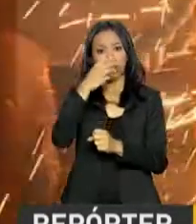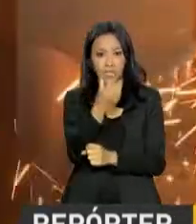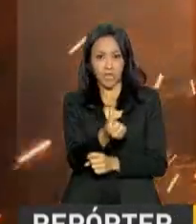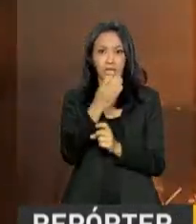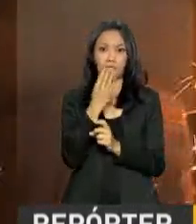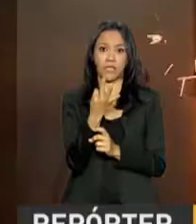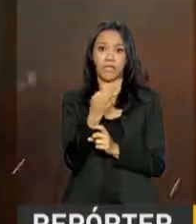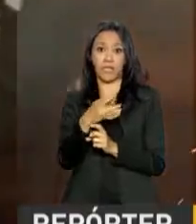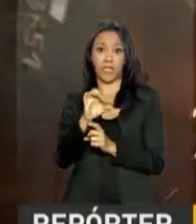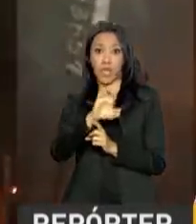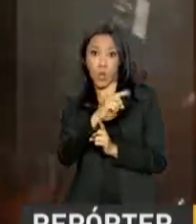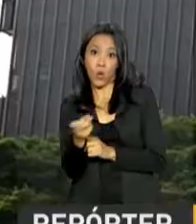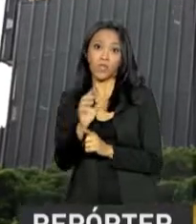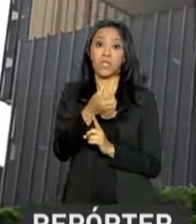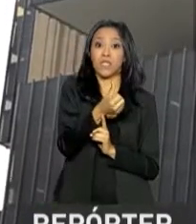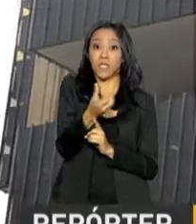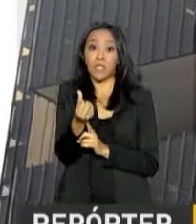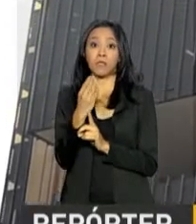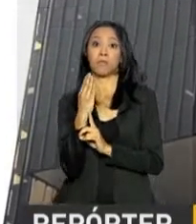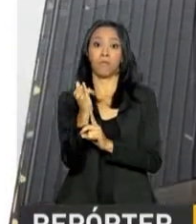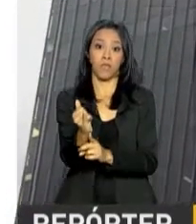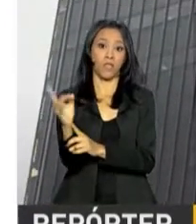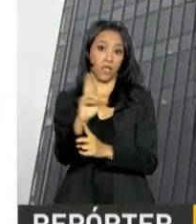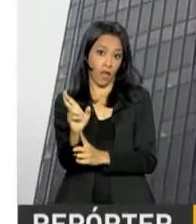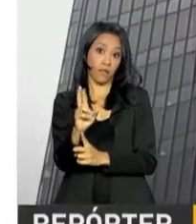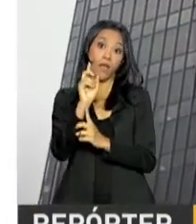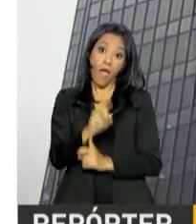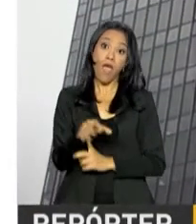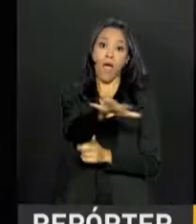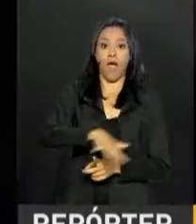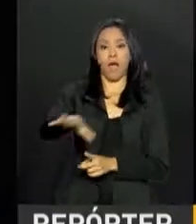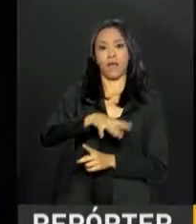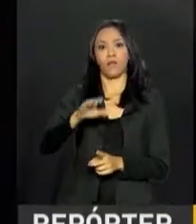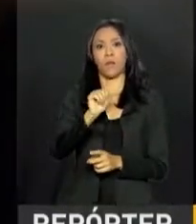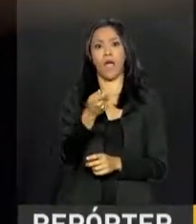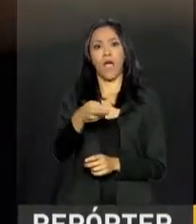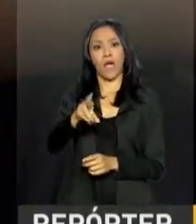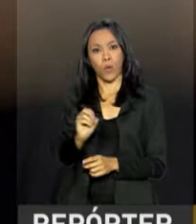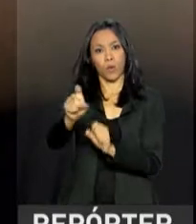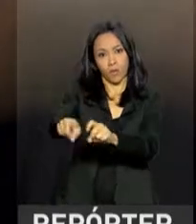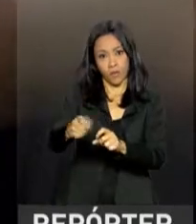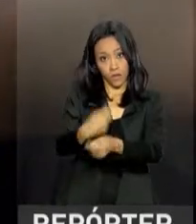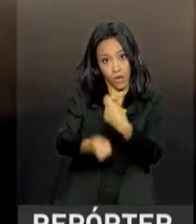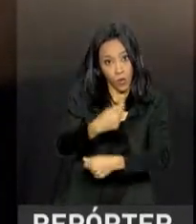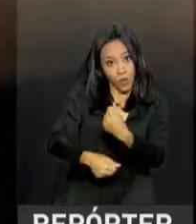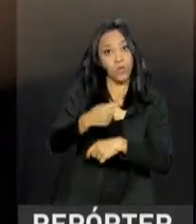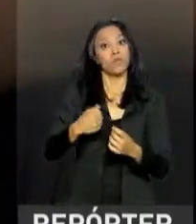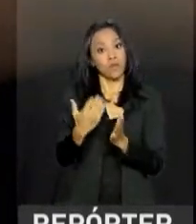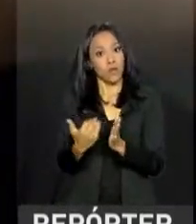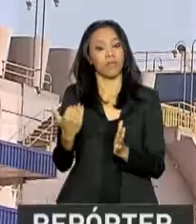bilhões de reais o agronegócio foi o destaque com alta de 13% e influenciaram também os serviços e à estabilidade